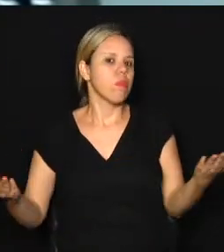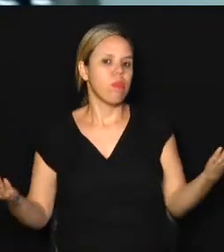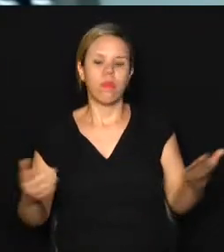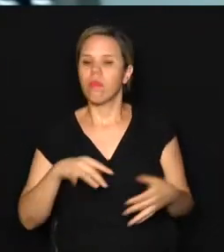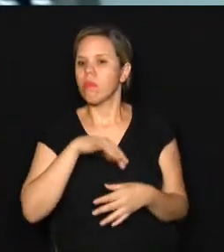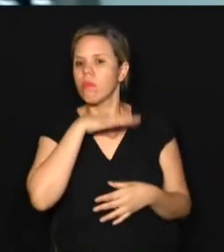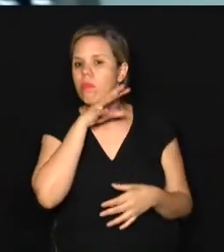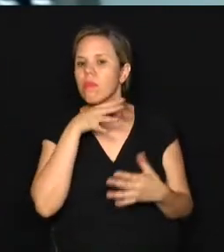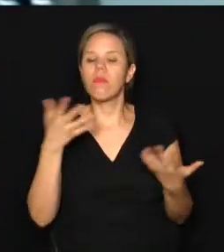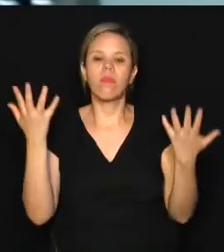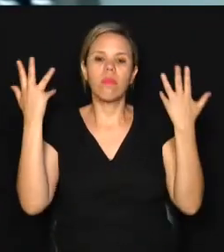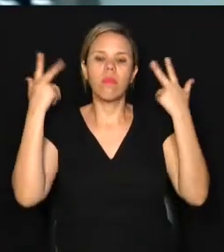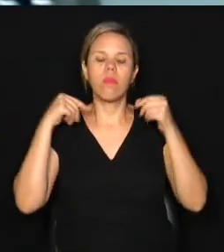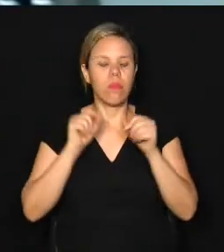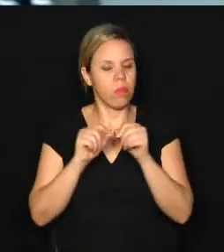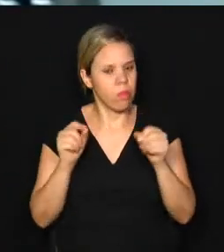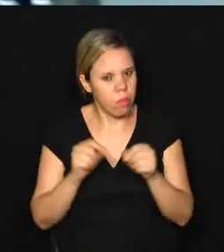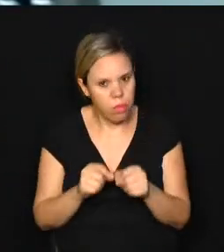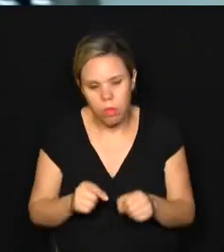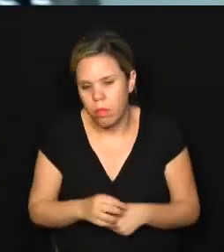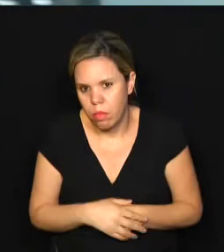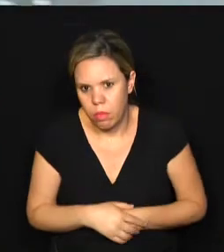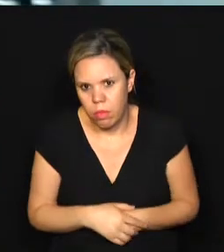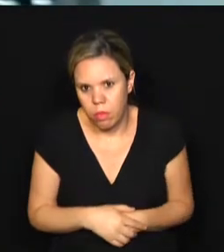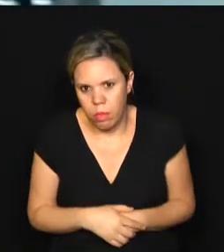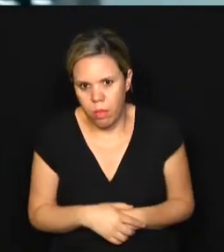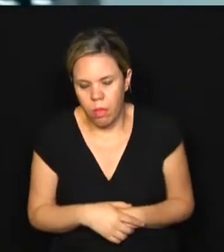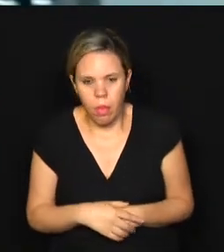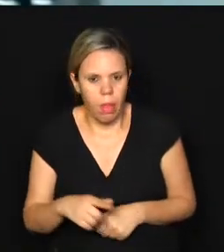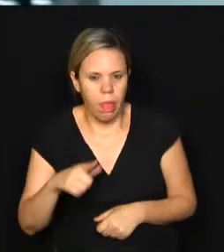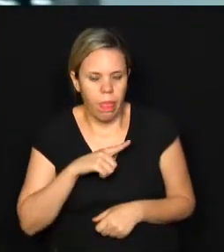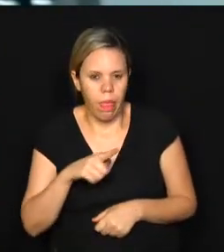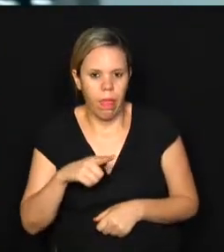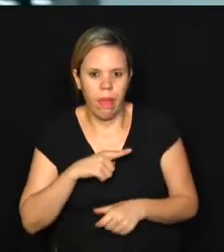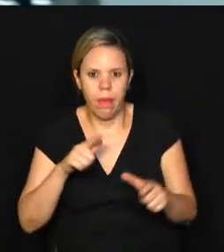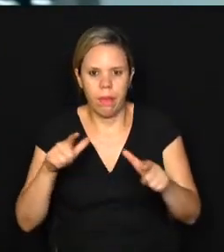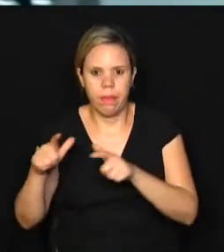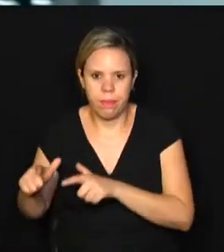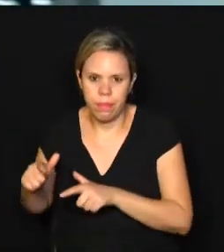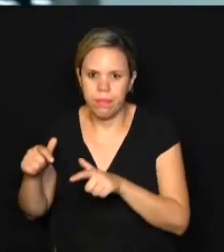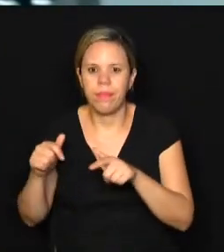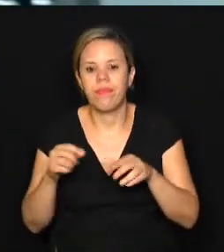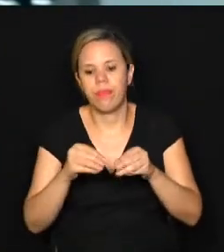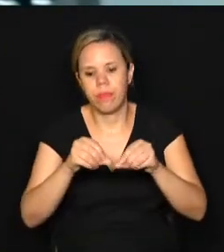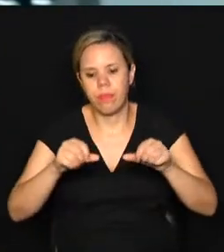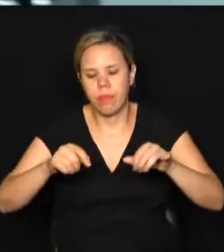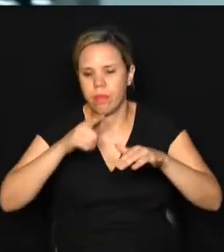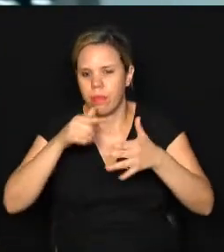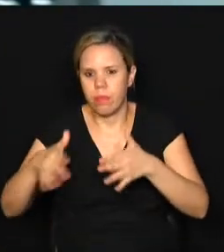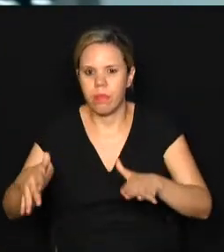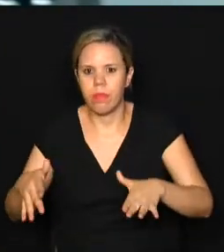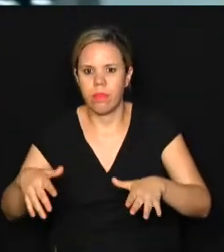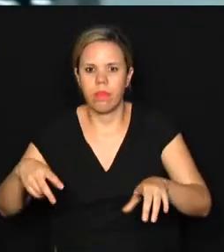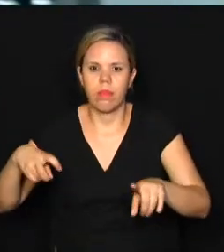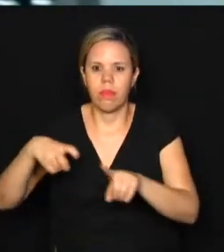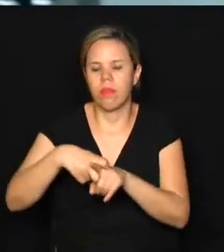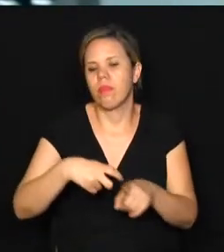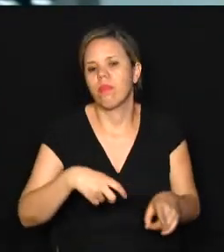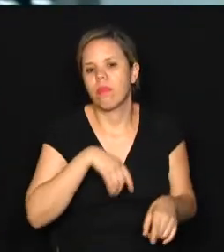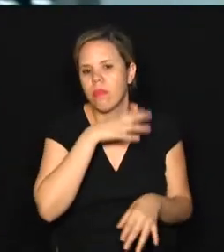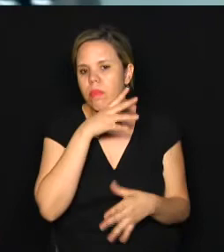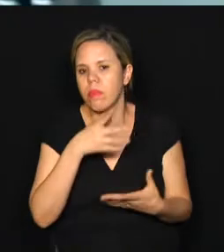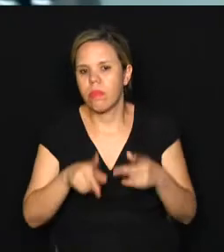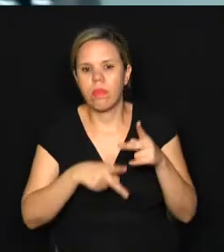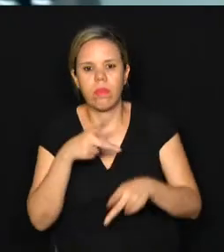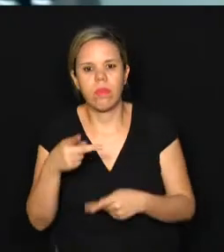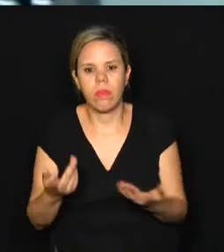estão sendo, além deles ter suprimido os habitats, aterrado as nascentes, agora eles estão sendo atropelados, que é uma avenida que as pessoas